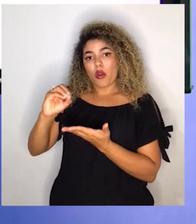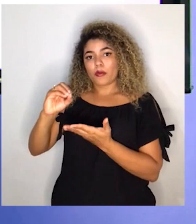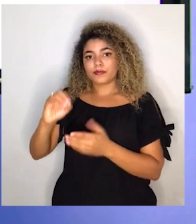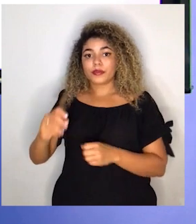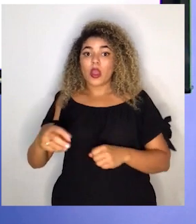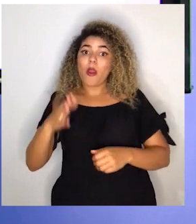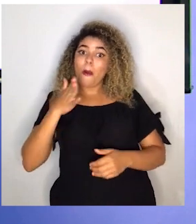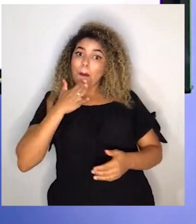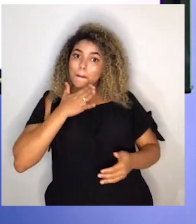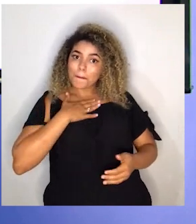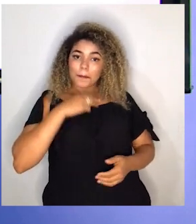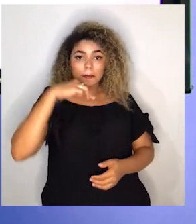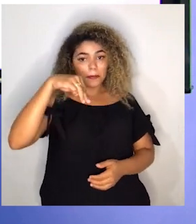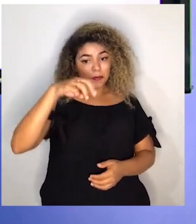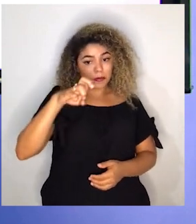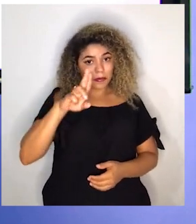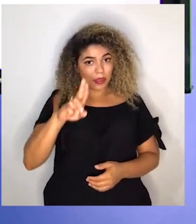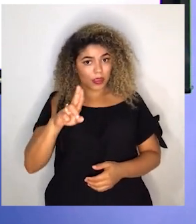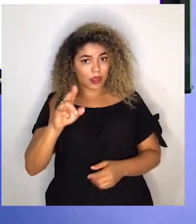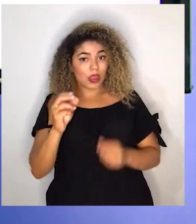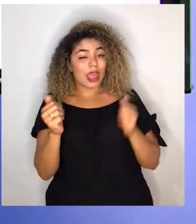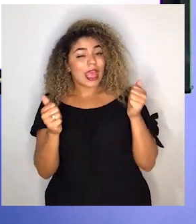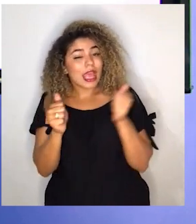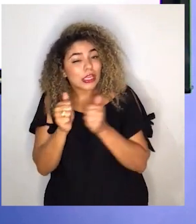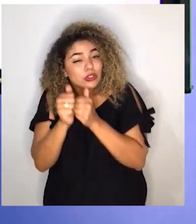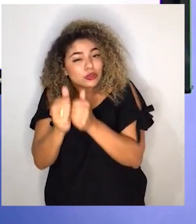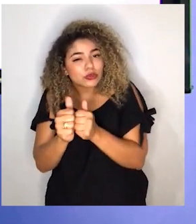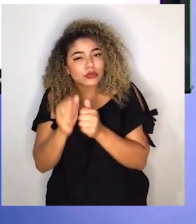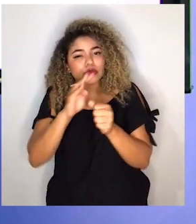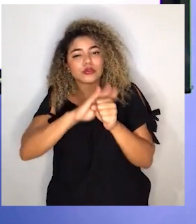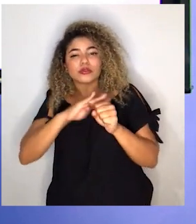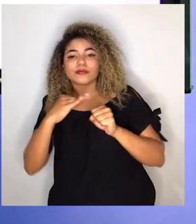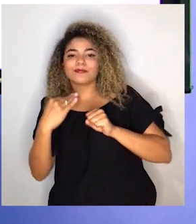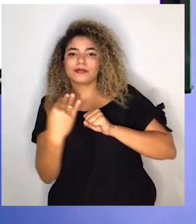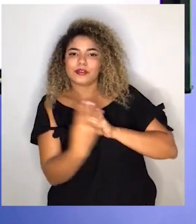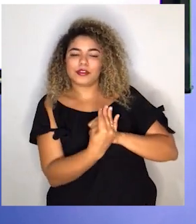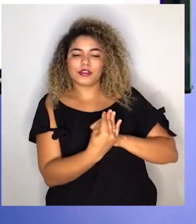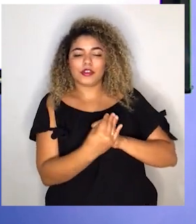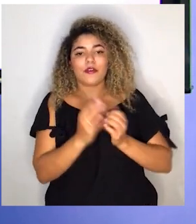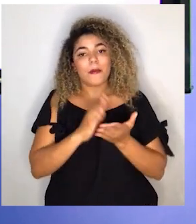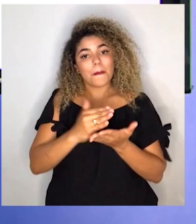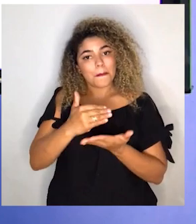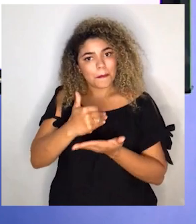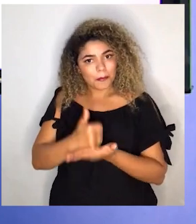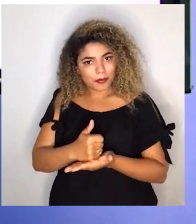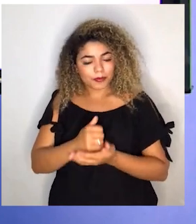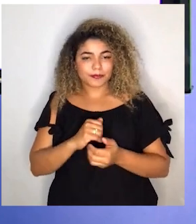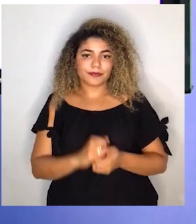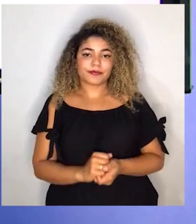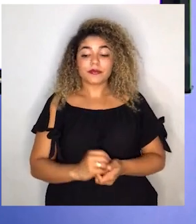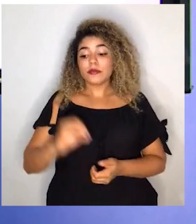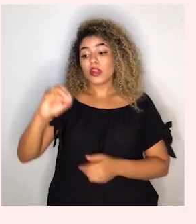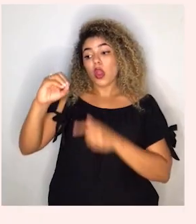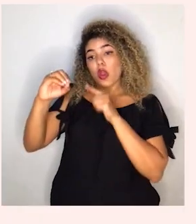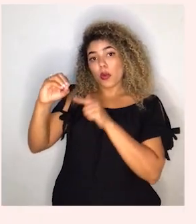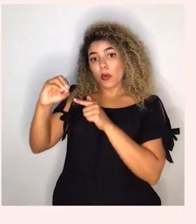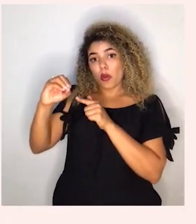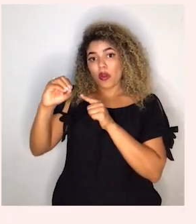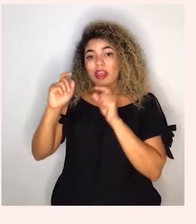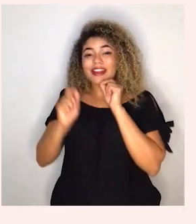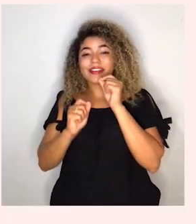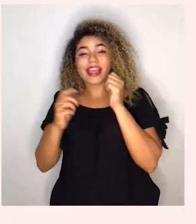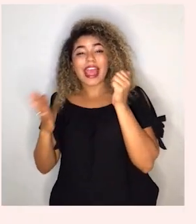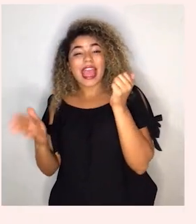O primeiro, a palavra meu, está acompanhando o substantivo bolo, meu bolo. E o segundo